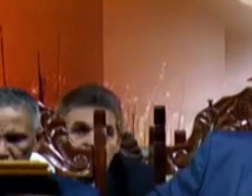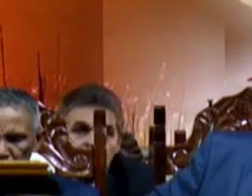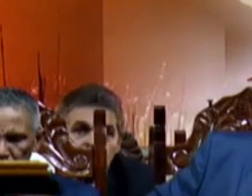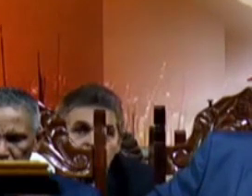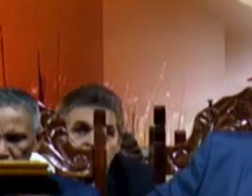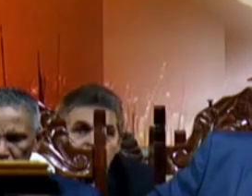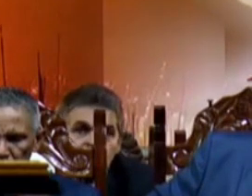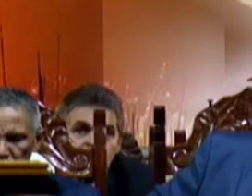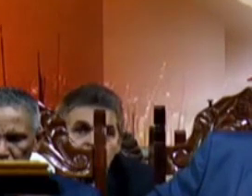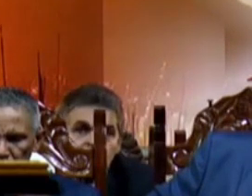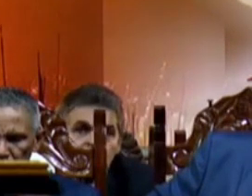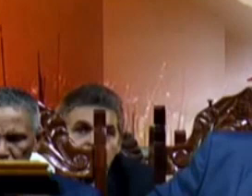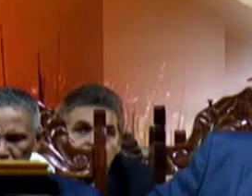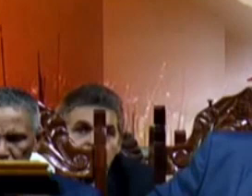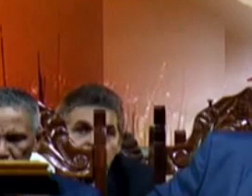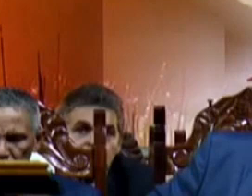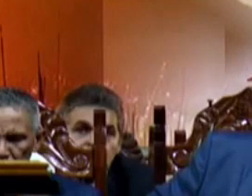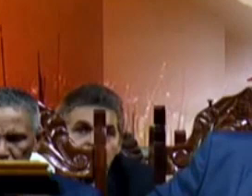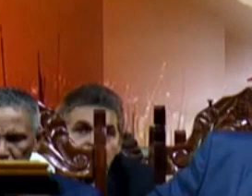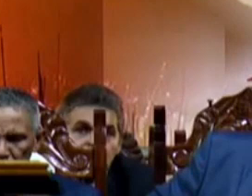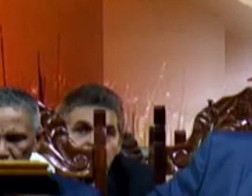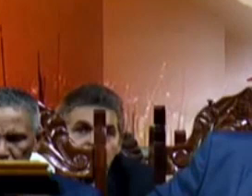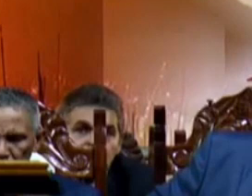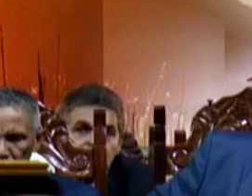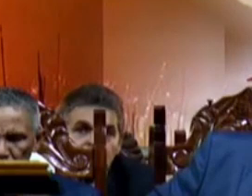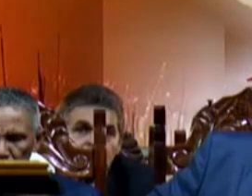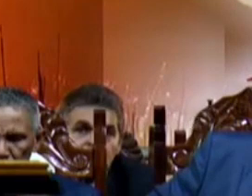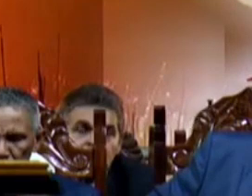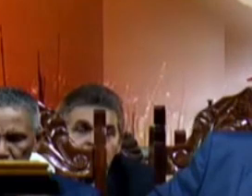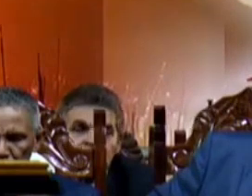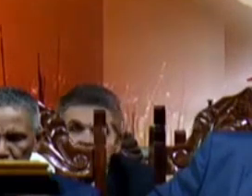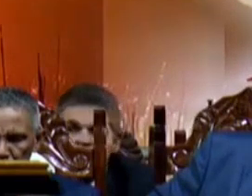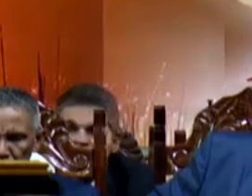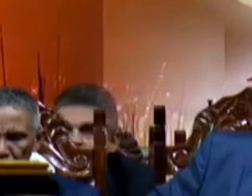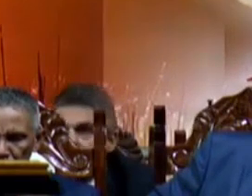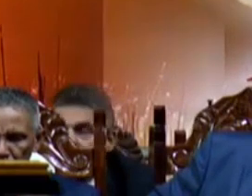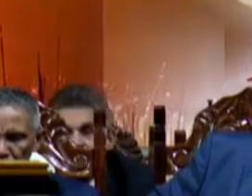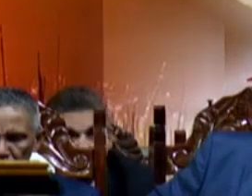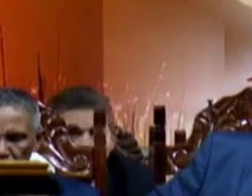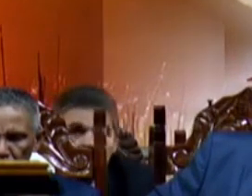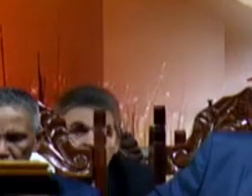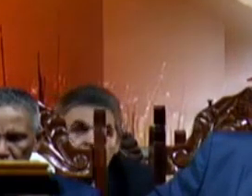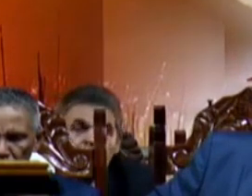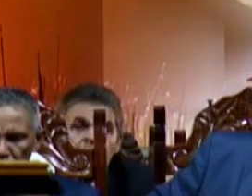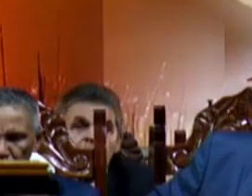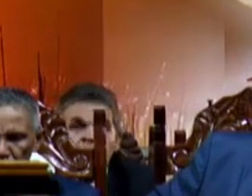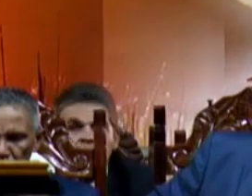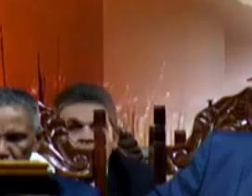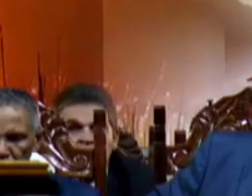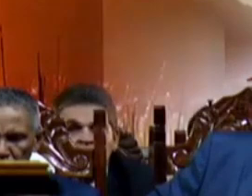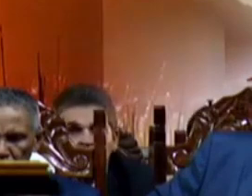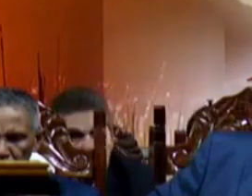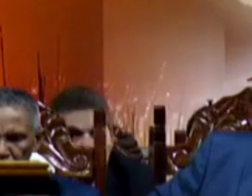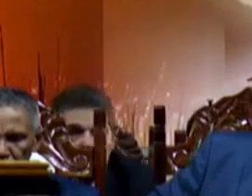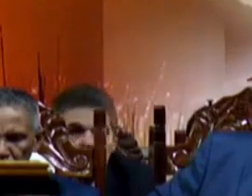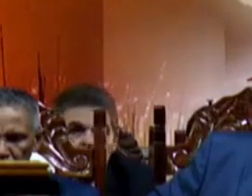fogo demais ou acaba o gás ou causa incêndio. Então tem que ter limite até no fogo.